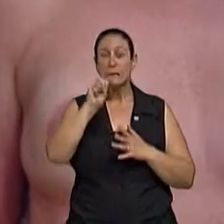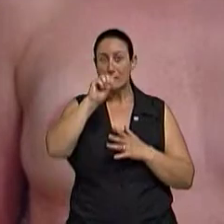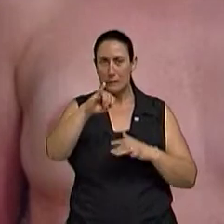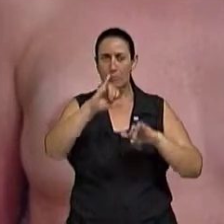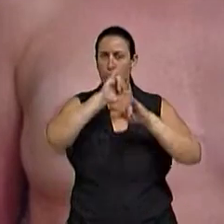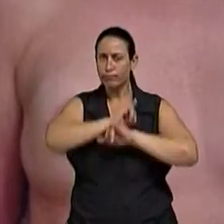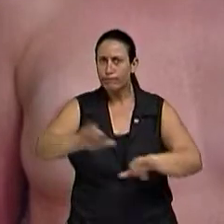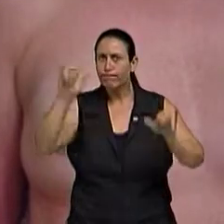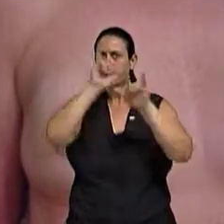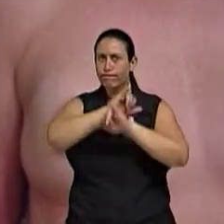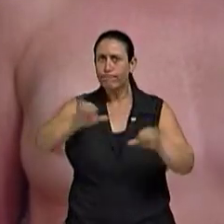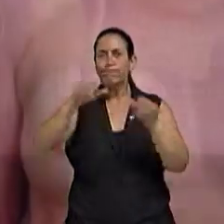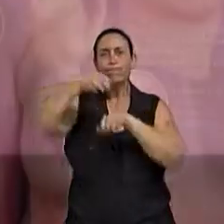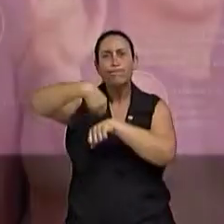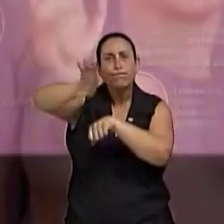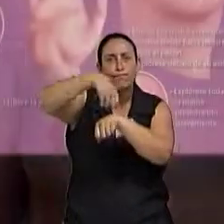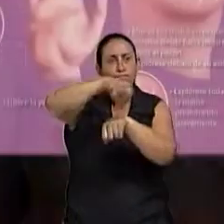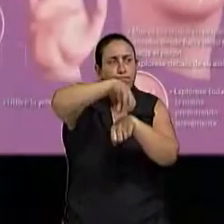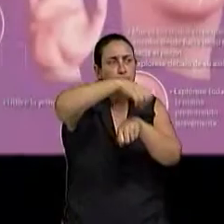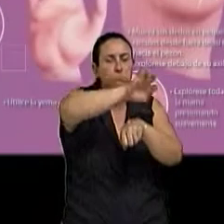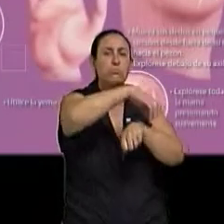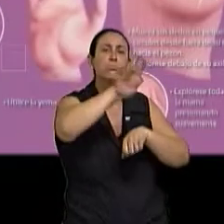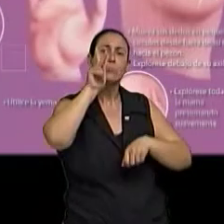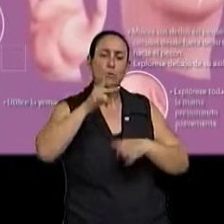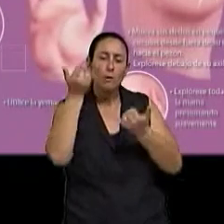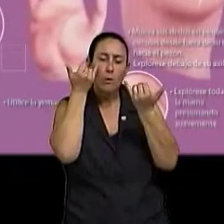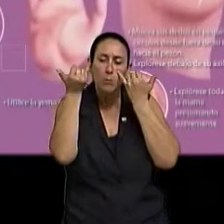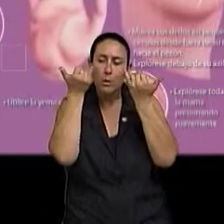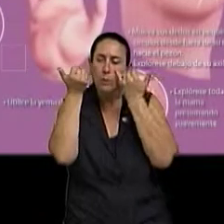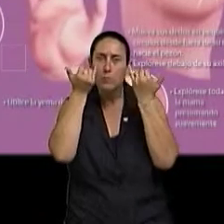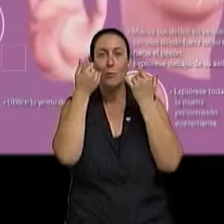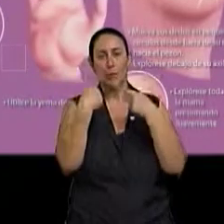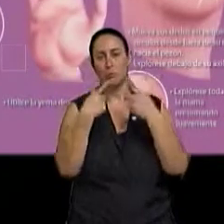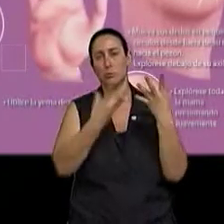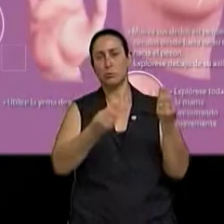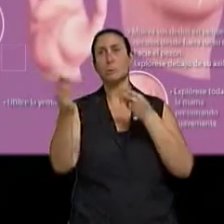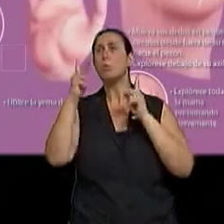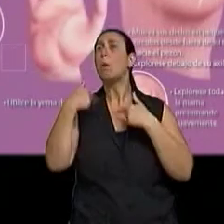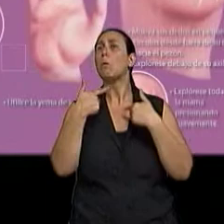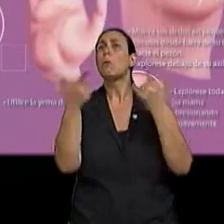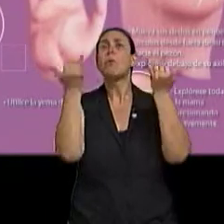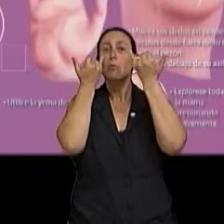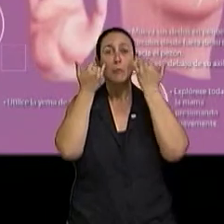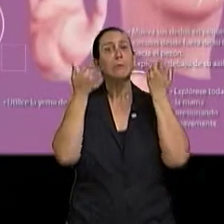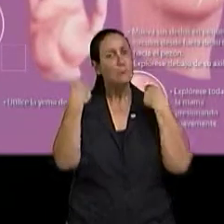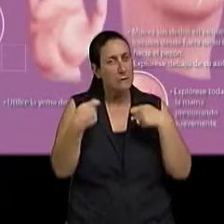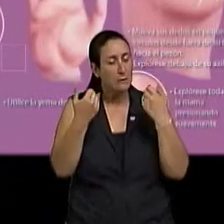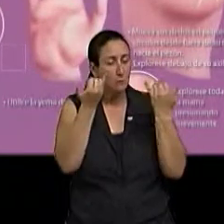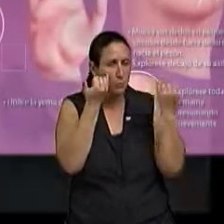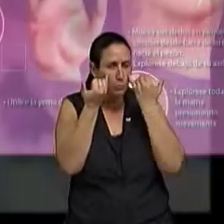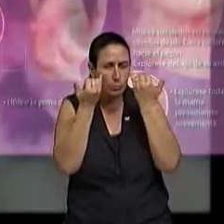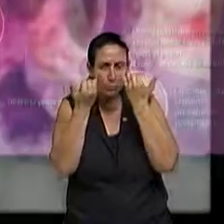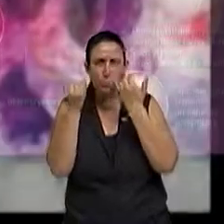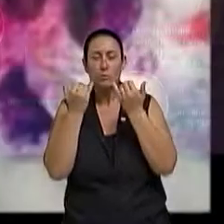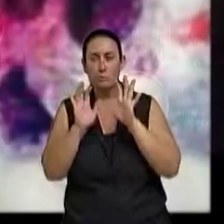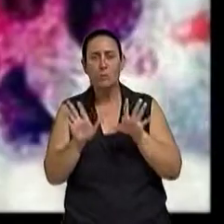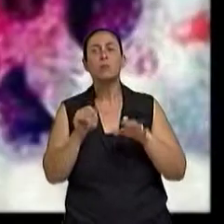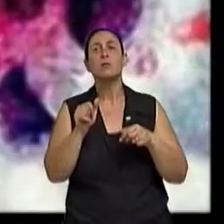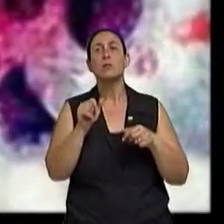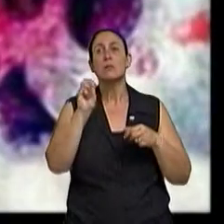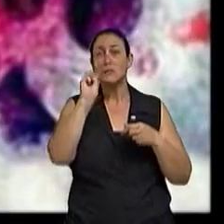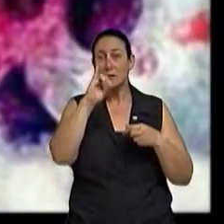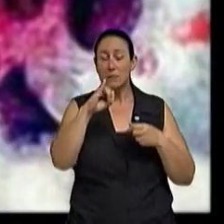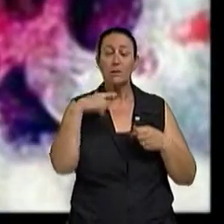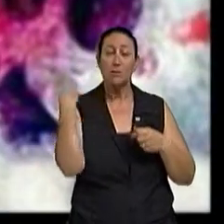de prospecção de informações. Então, assim, ele é de uma certa forma de passagem, né, que apesar do público ser